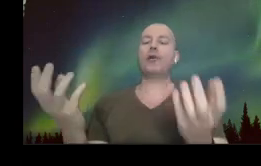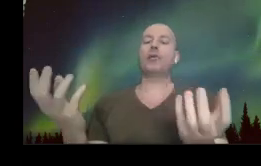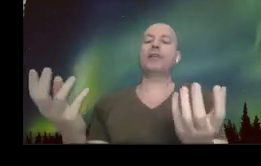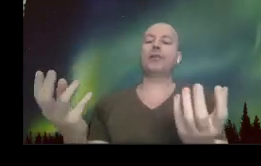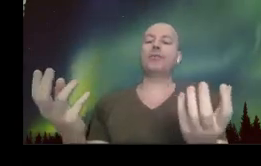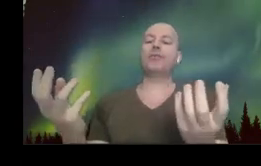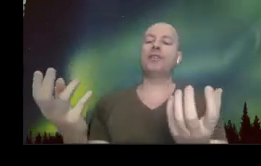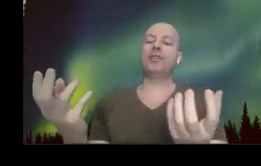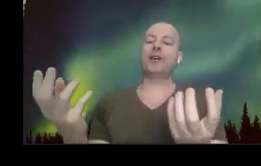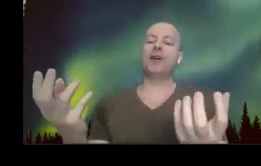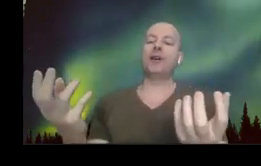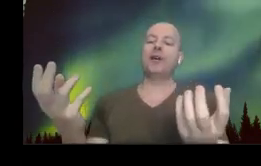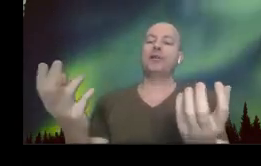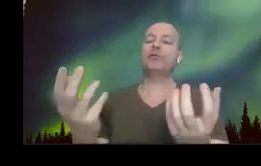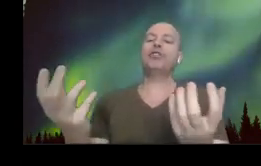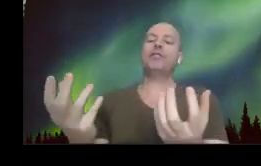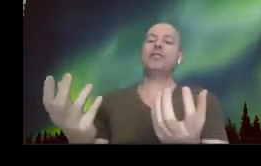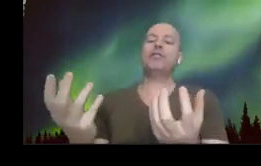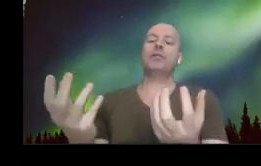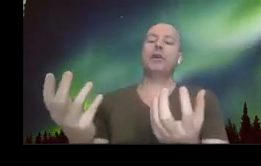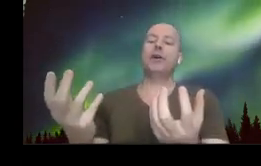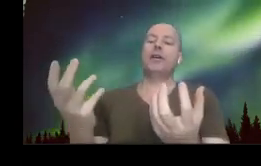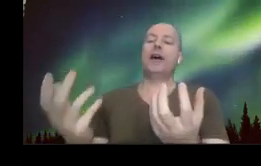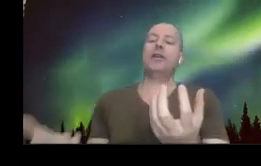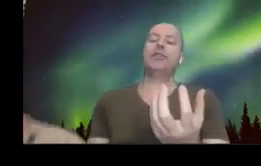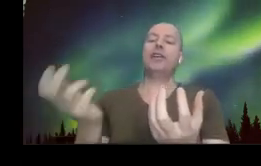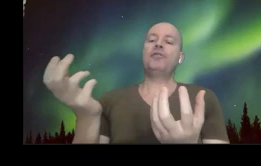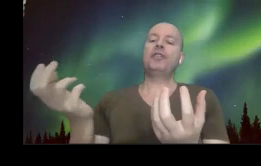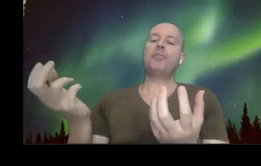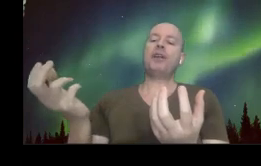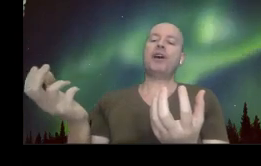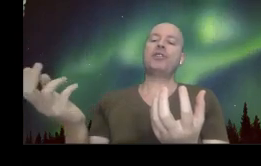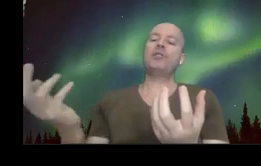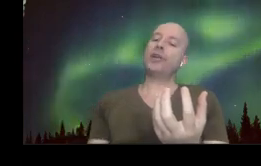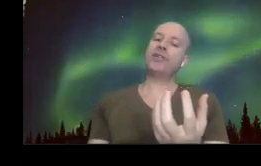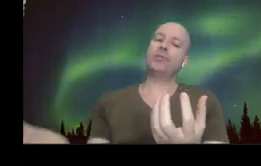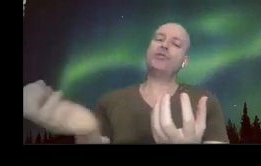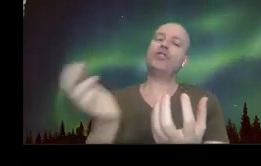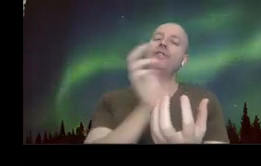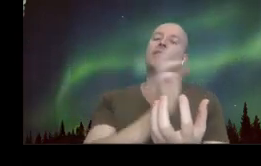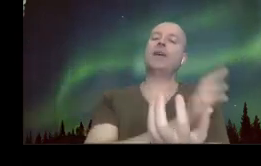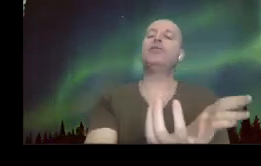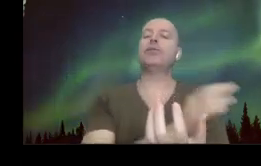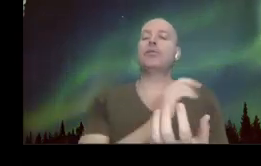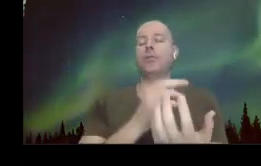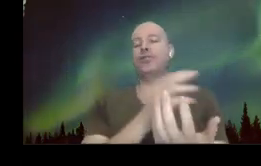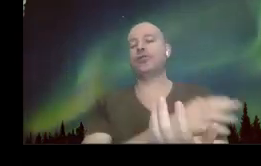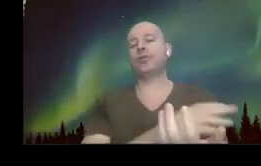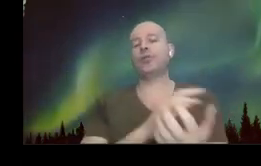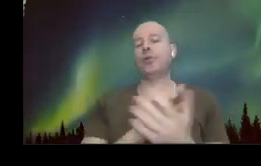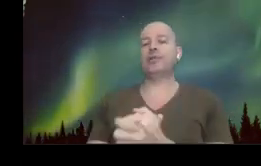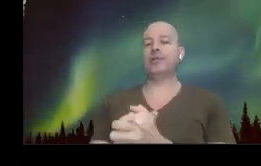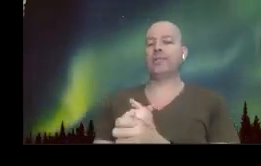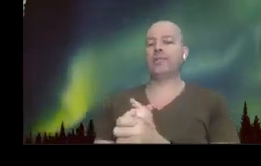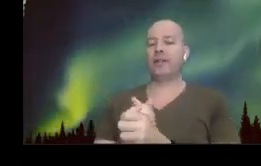talvez ter uma conexão física não seja necessário. E aí você evita a passagem, por exemplo, de incêndio, como a